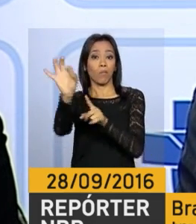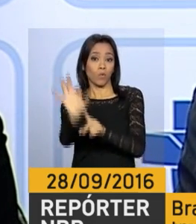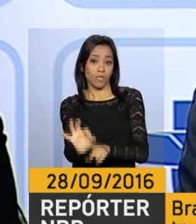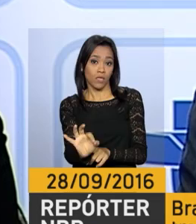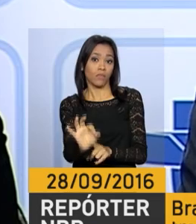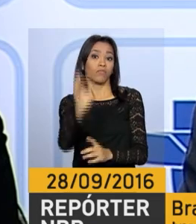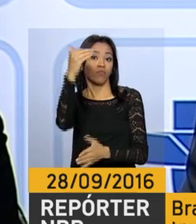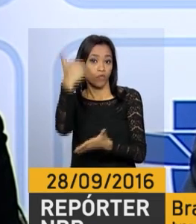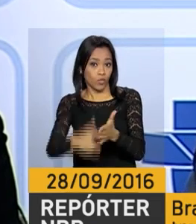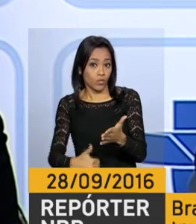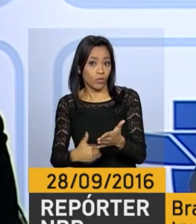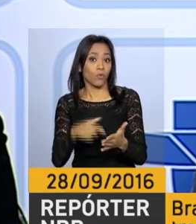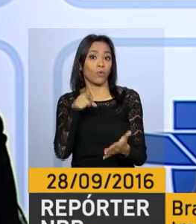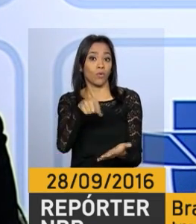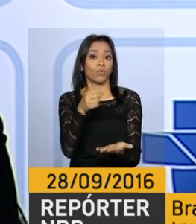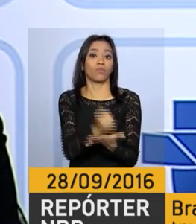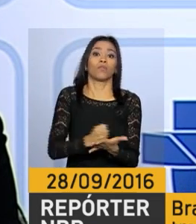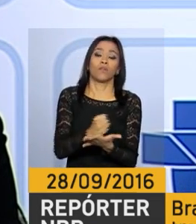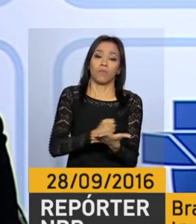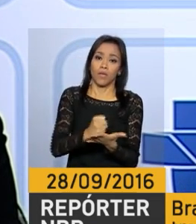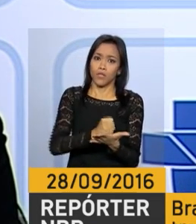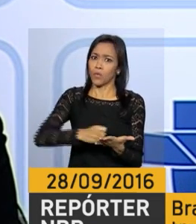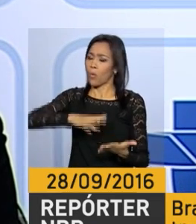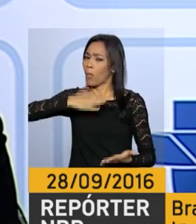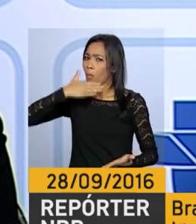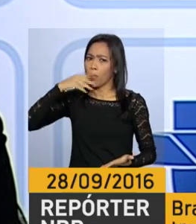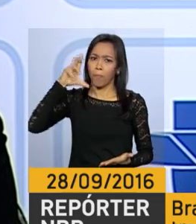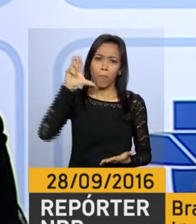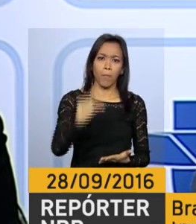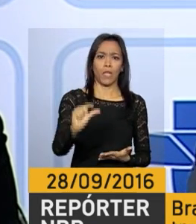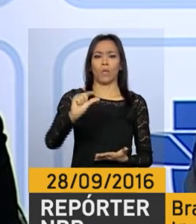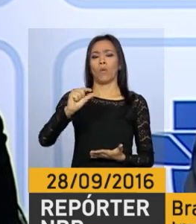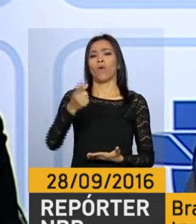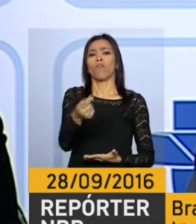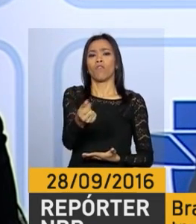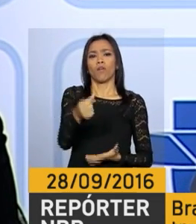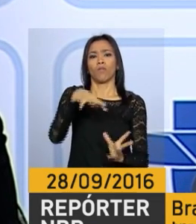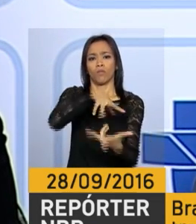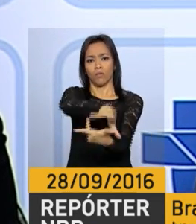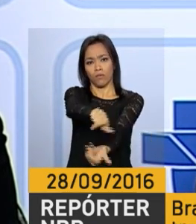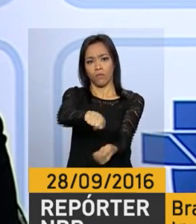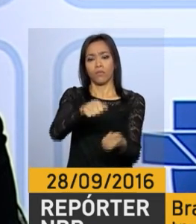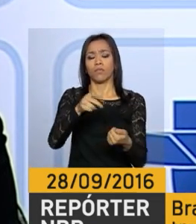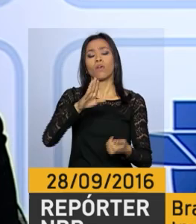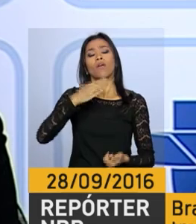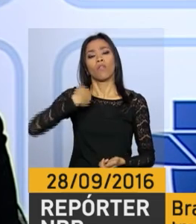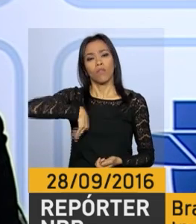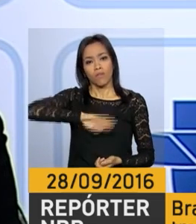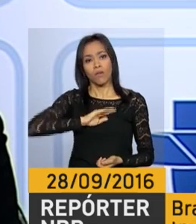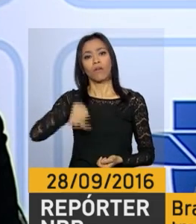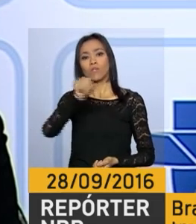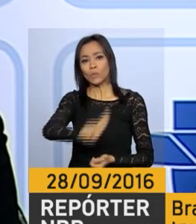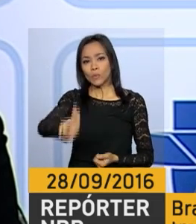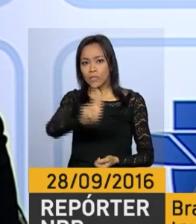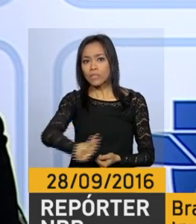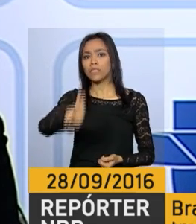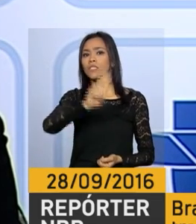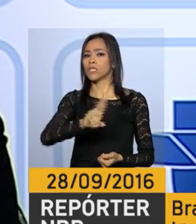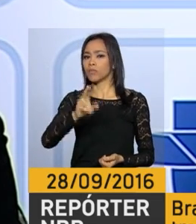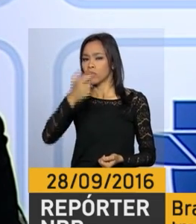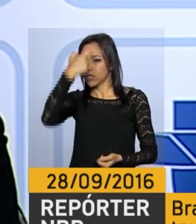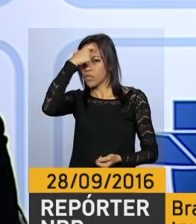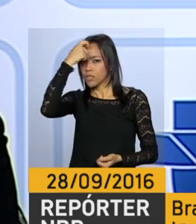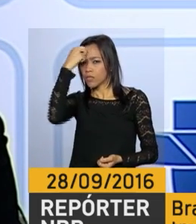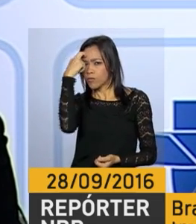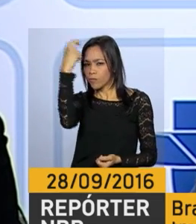então estamos combinar preço do mundo estamos utilizando a nossa vanguarda ea nossa capacidade de negociação